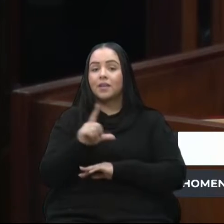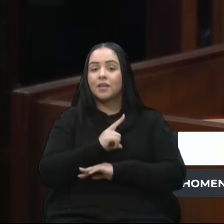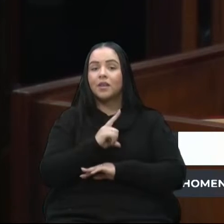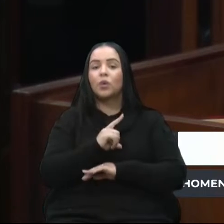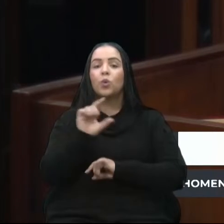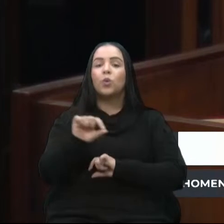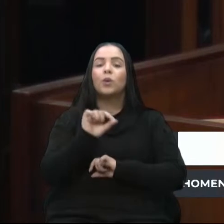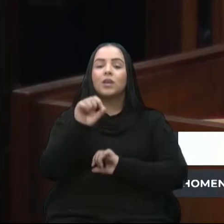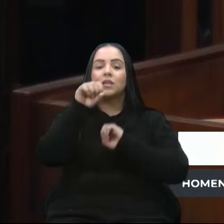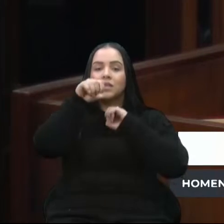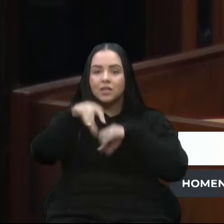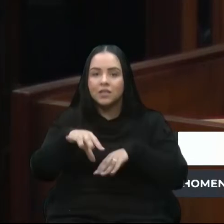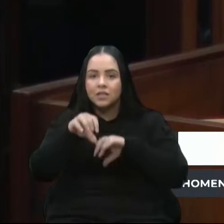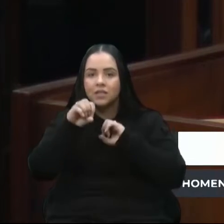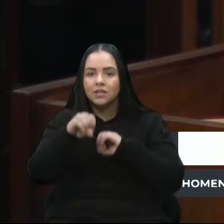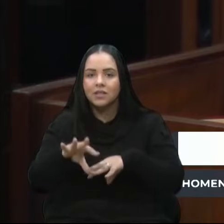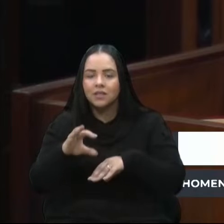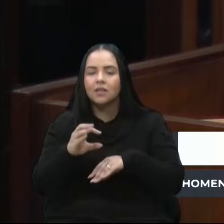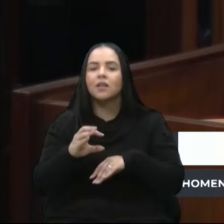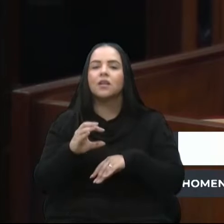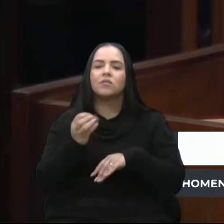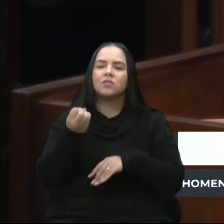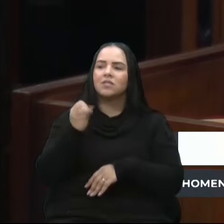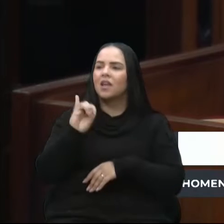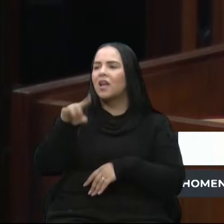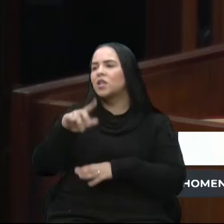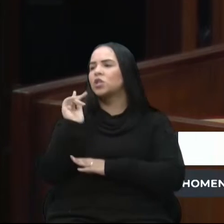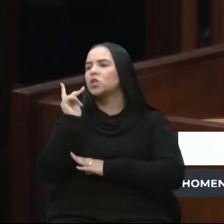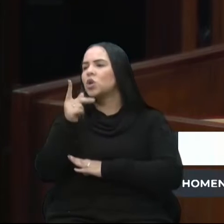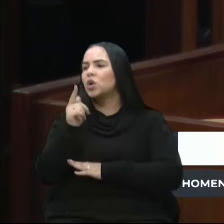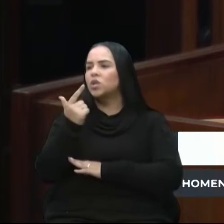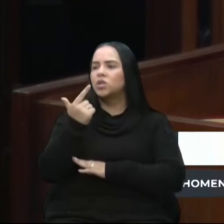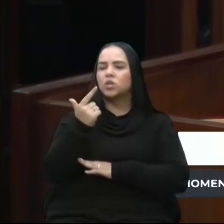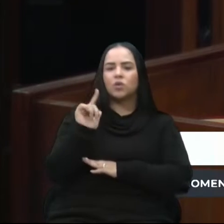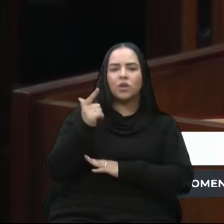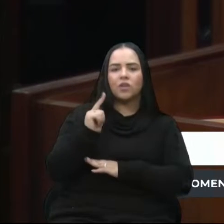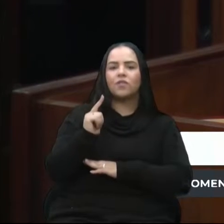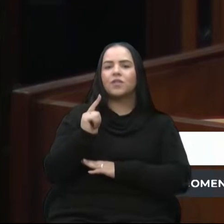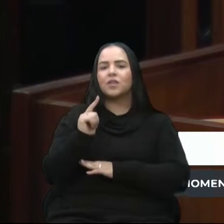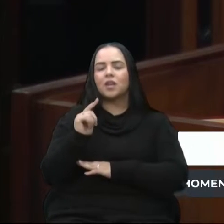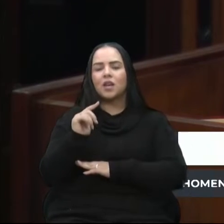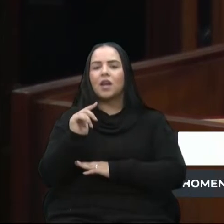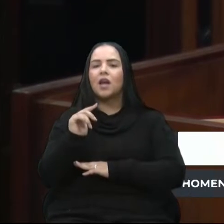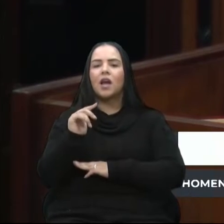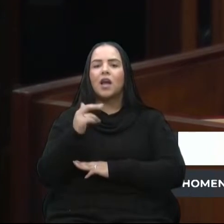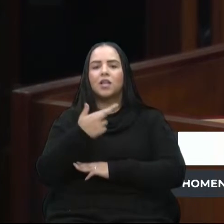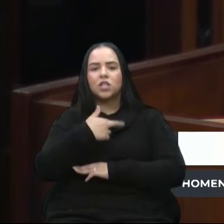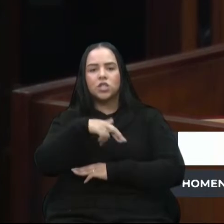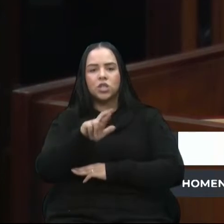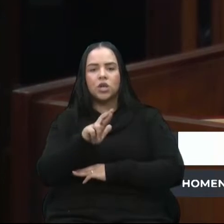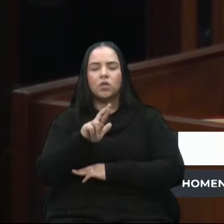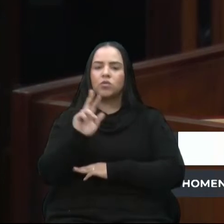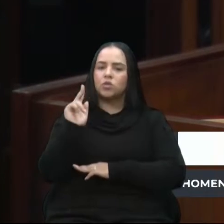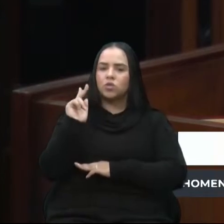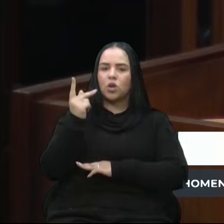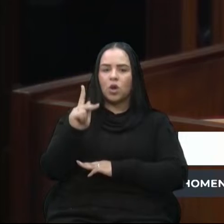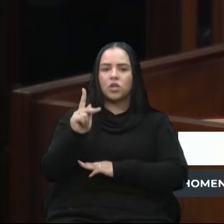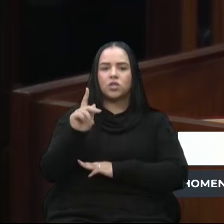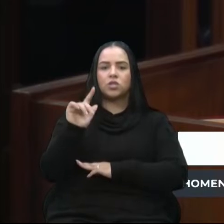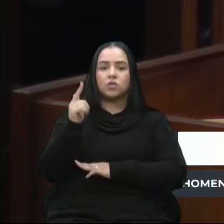que é ensinado, seja história, geografia, religião, educação física, 15% do tempo